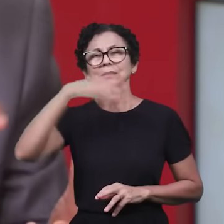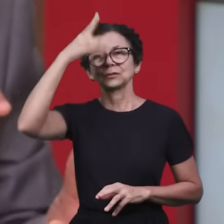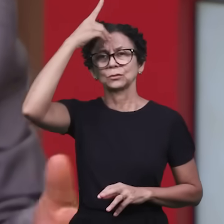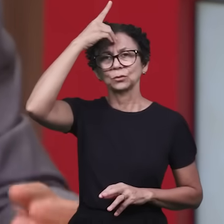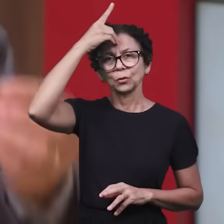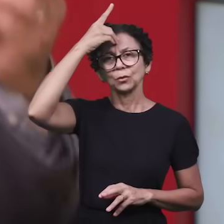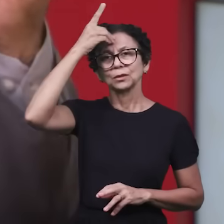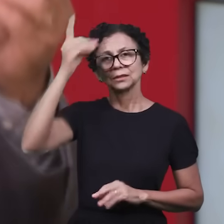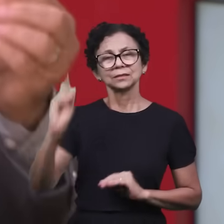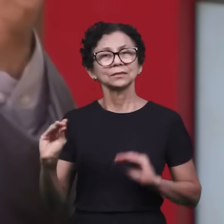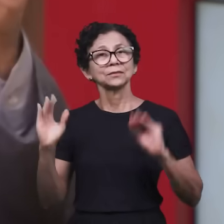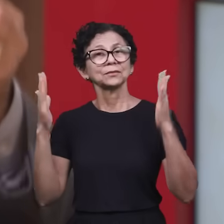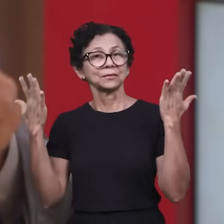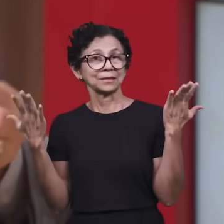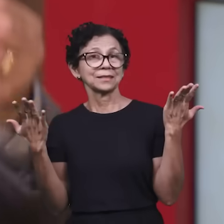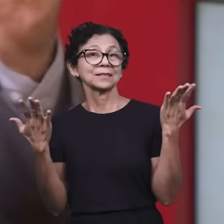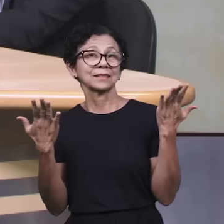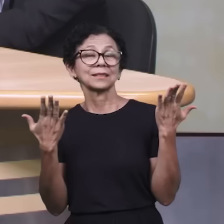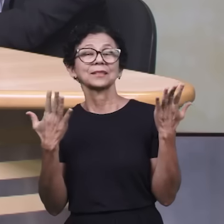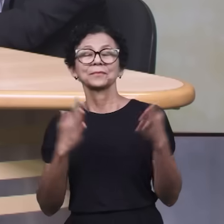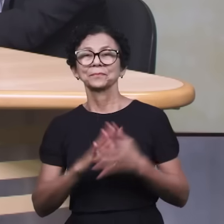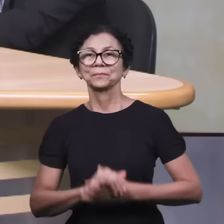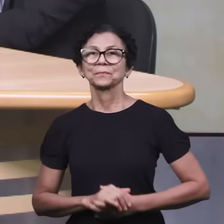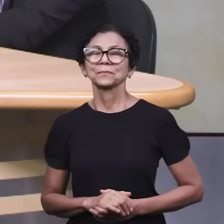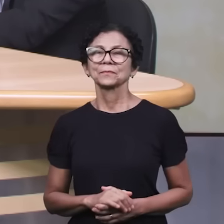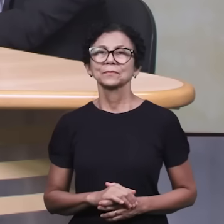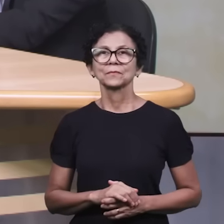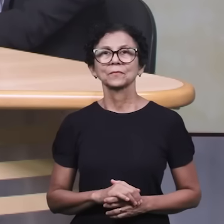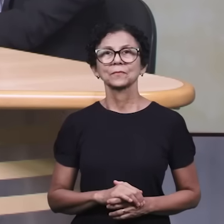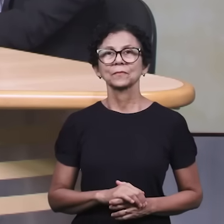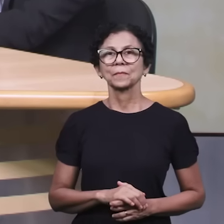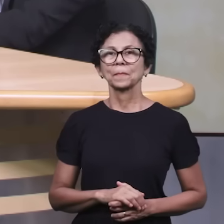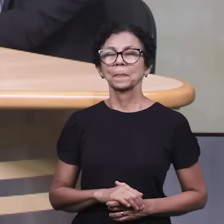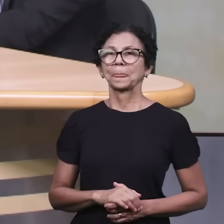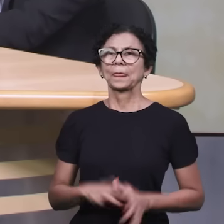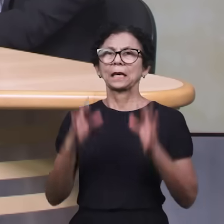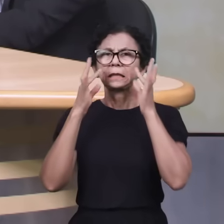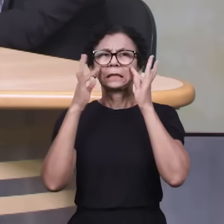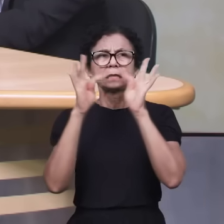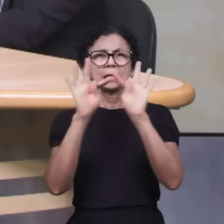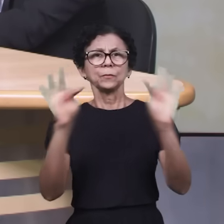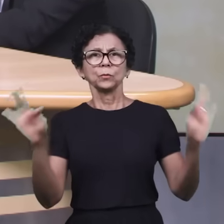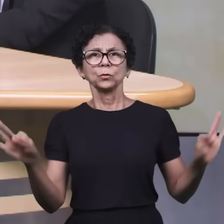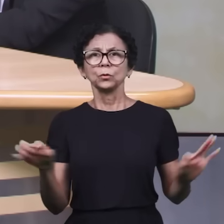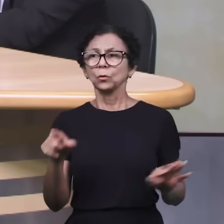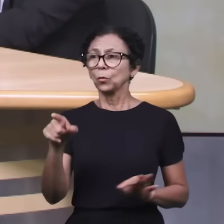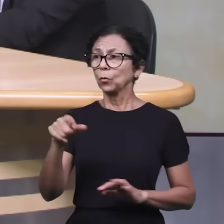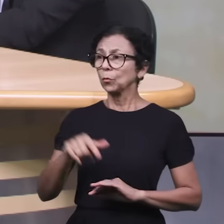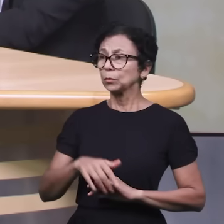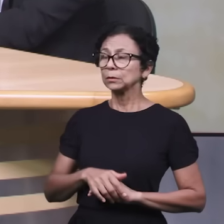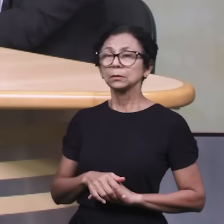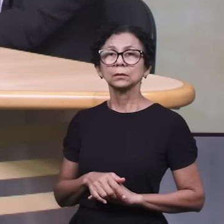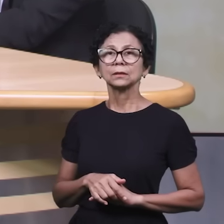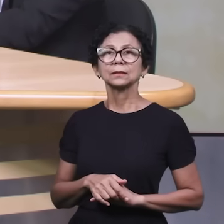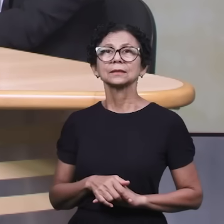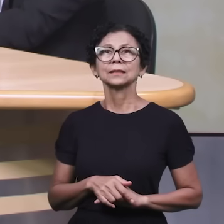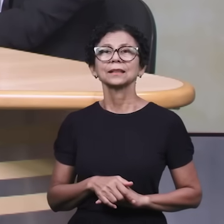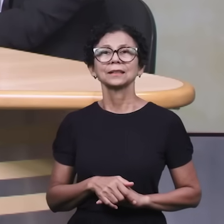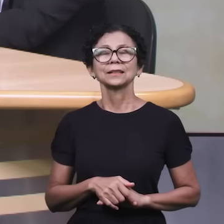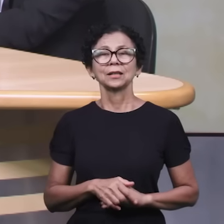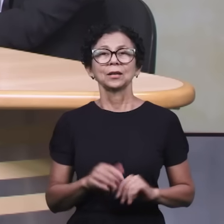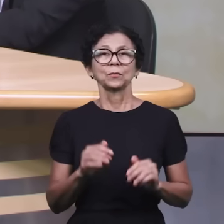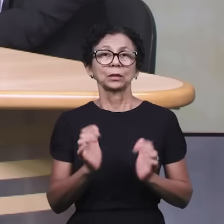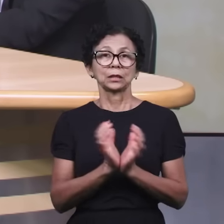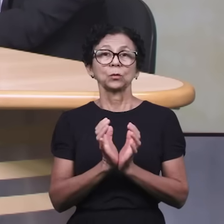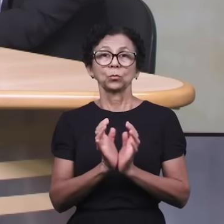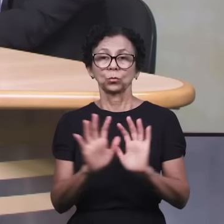lá junto lá, quantos familiares, provavelmente familiares, que não são convertidos, que não são da igreja, mas vão ali em atenção àquele ato e recebem